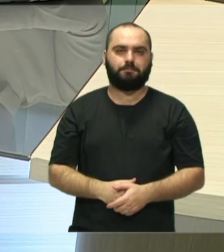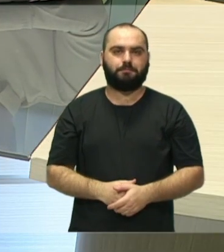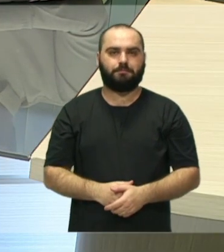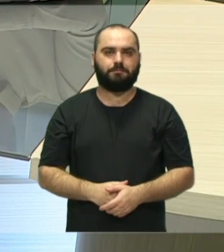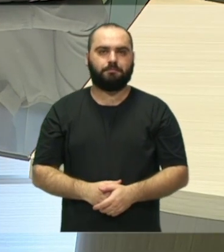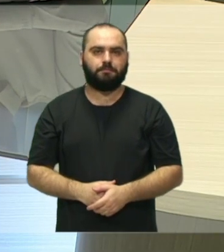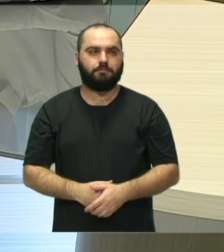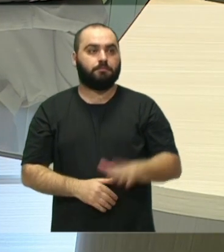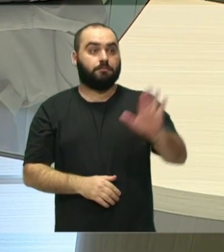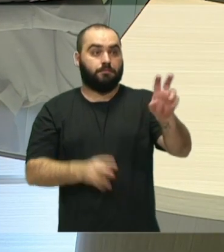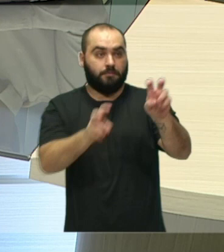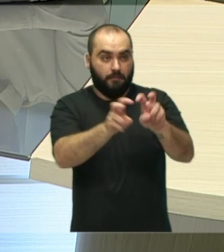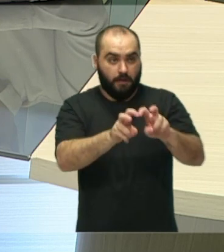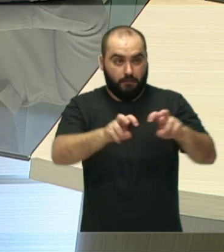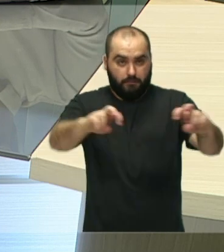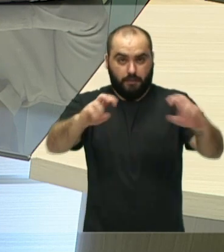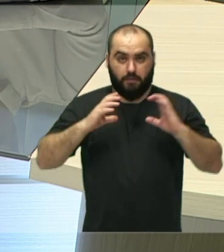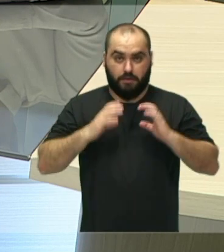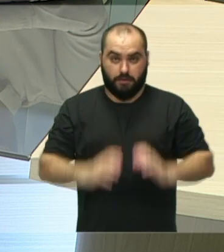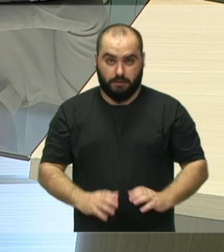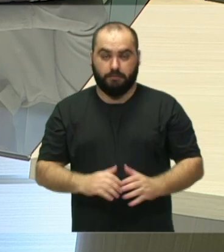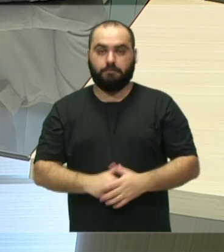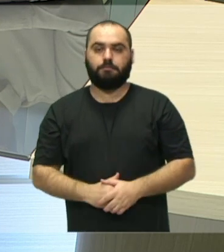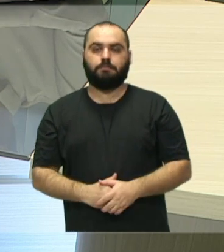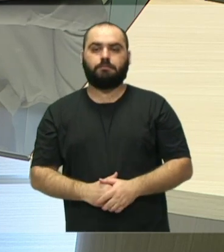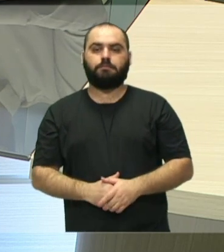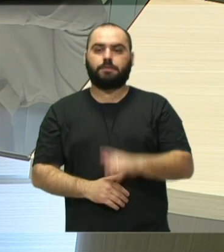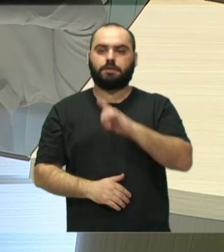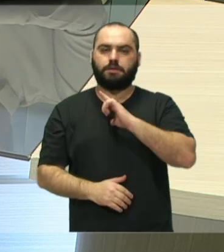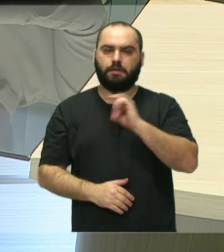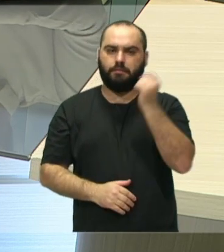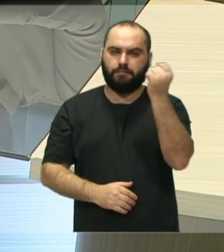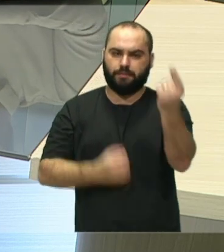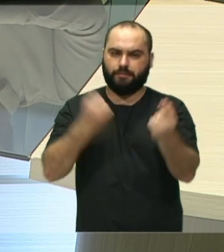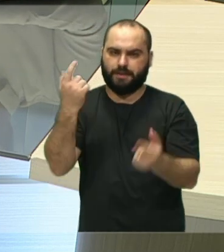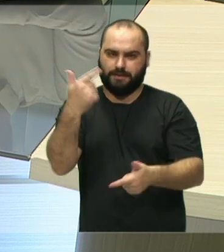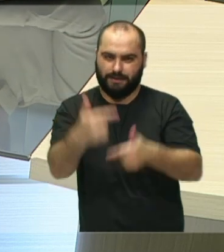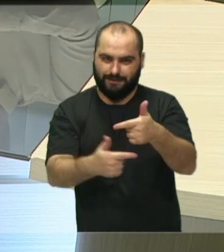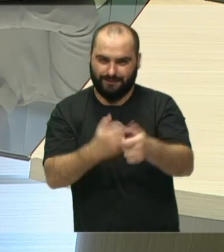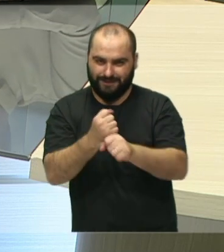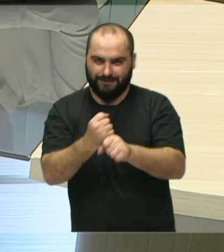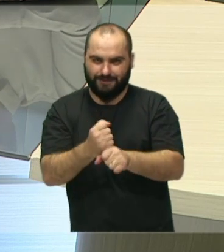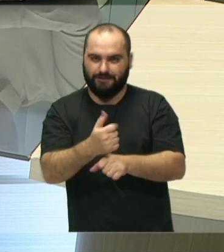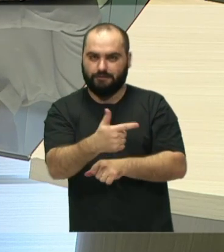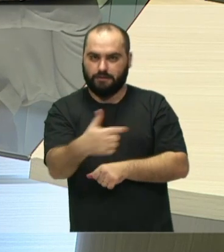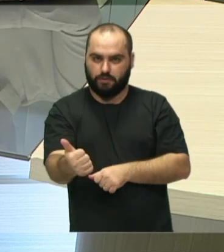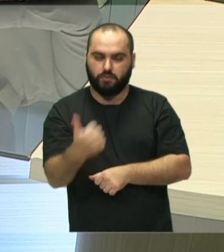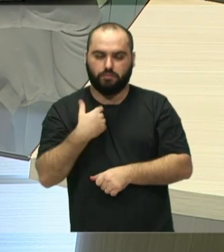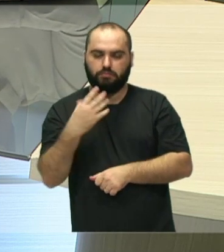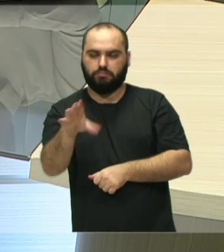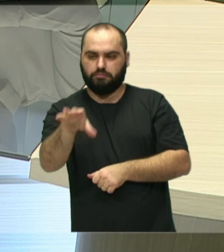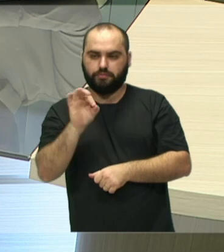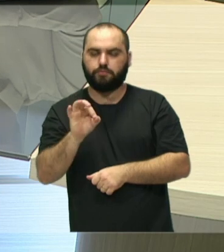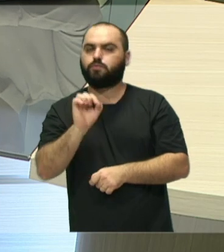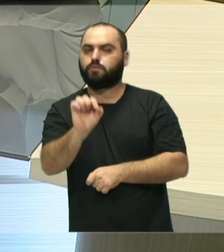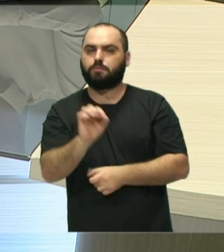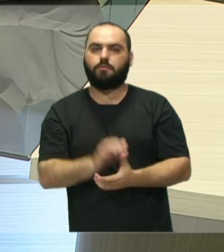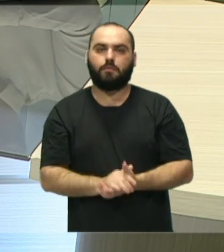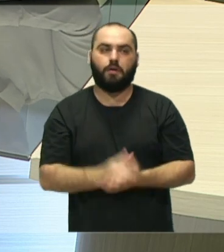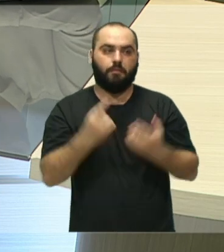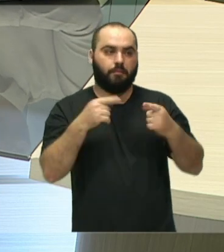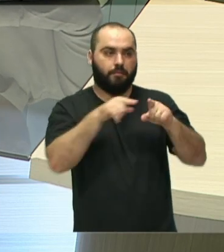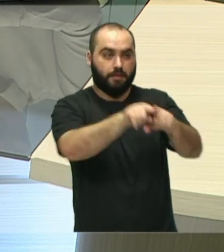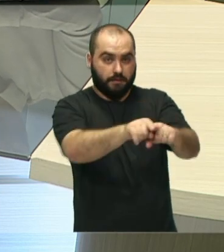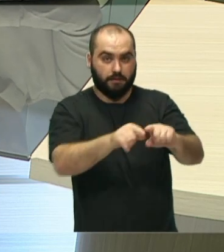falar né presidente do balcão da Cidadania eu elenquei algumas algumas ações aqui de 2021 do balcão teve a